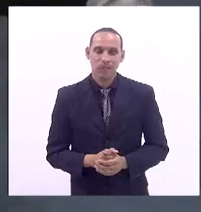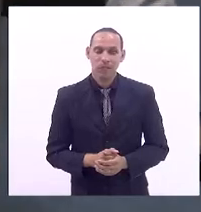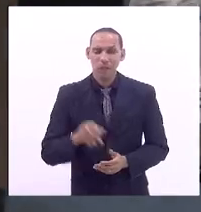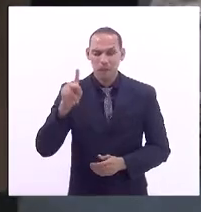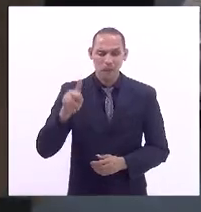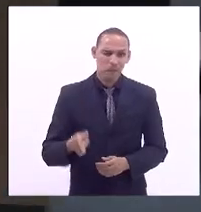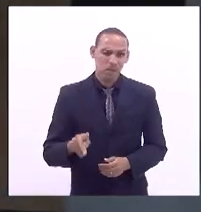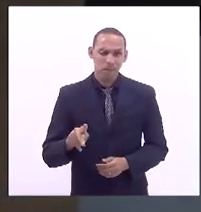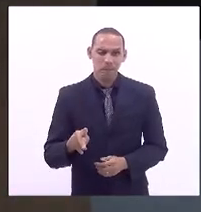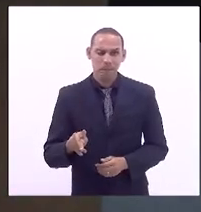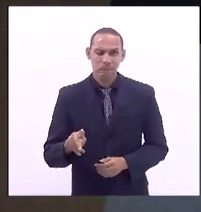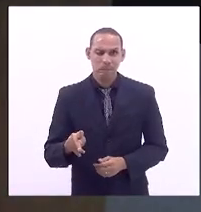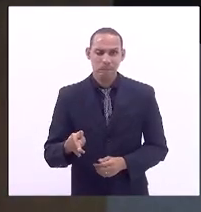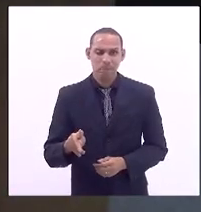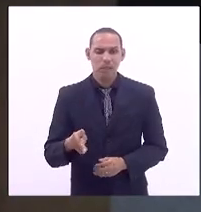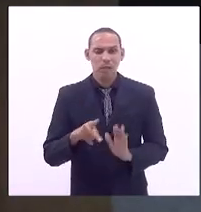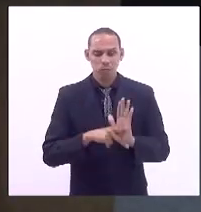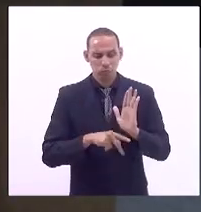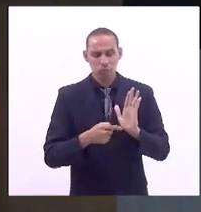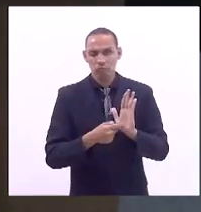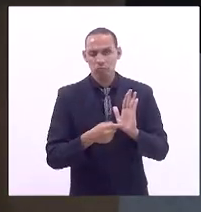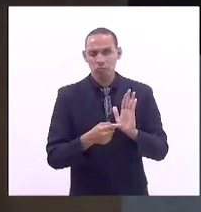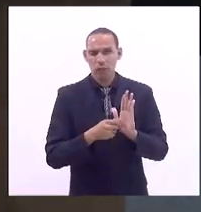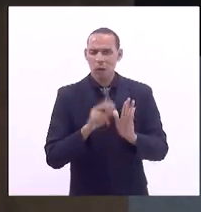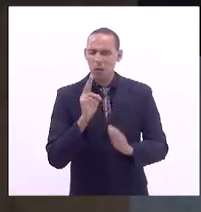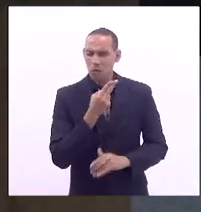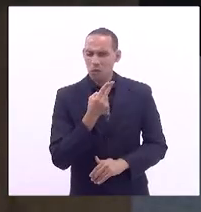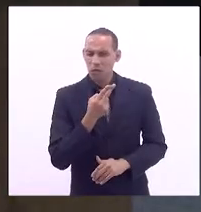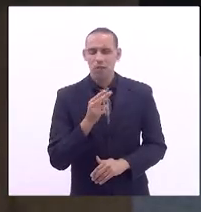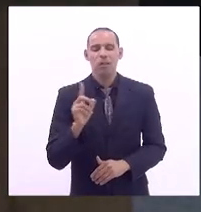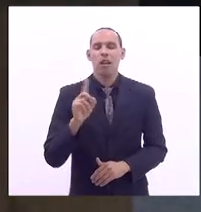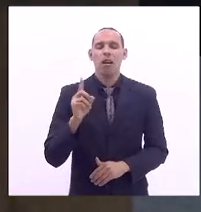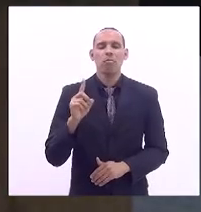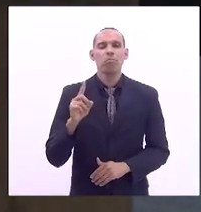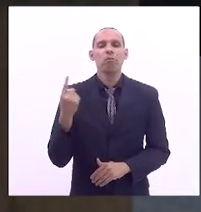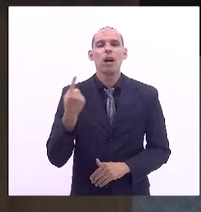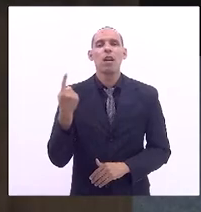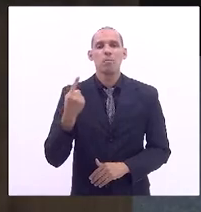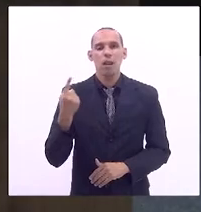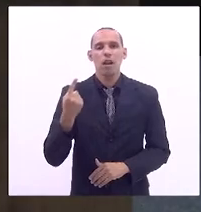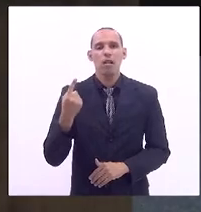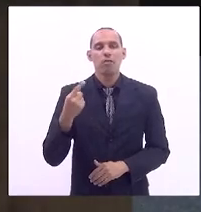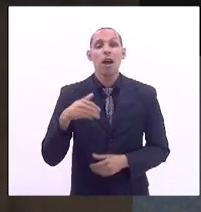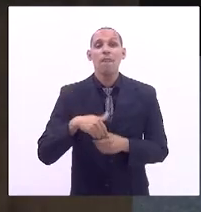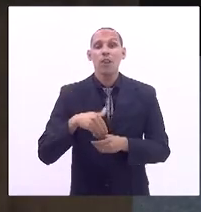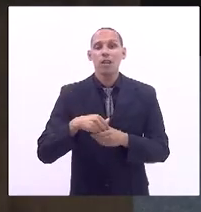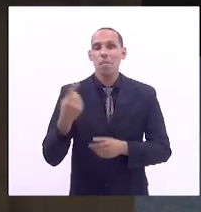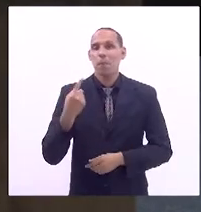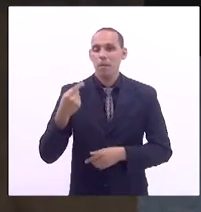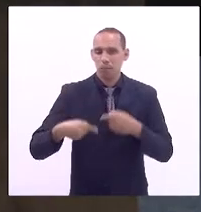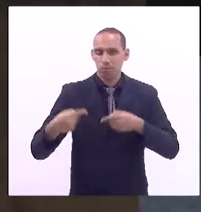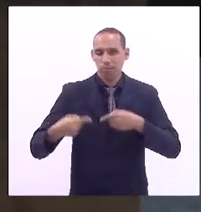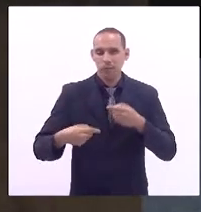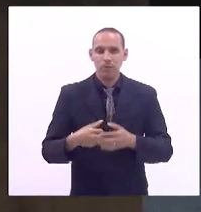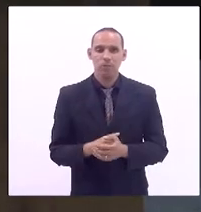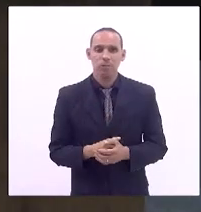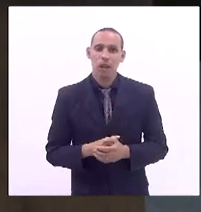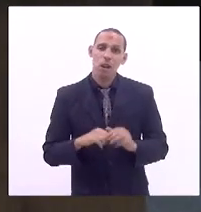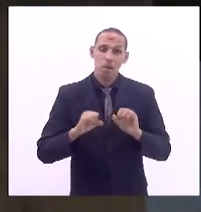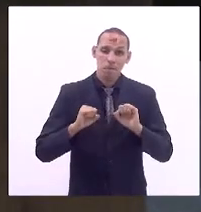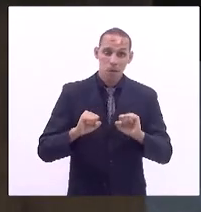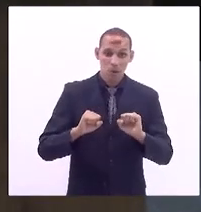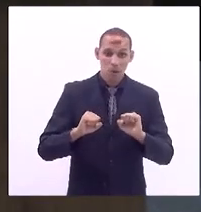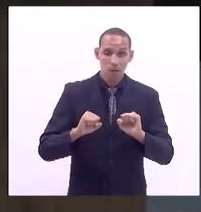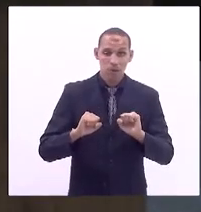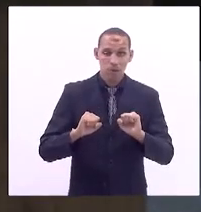os presidentes o projeto tá em regime de urgência primeira votação tá em votação primeira descrição ele